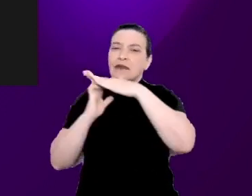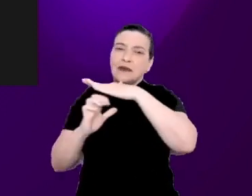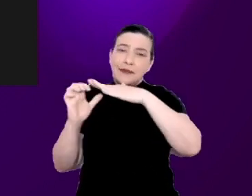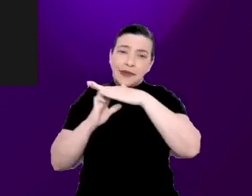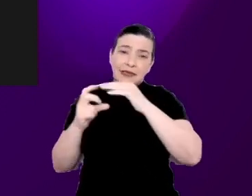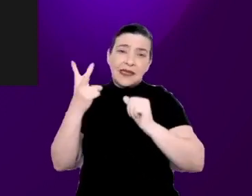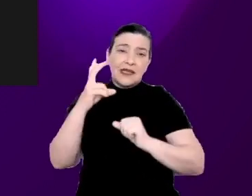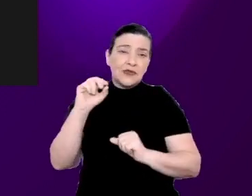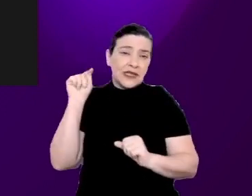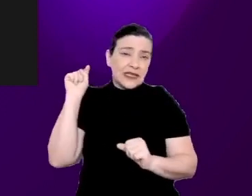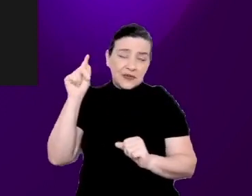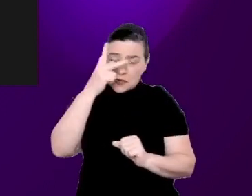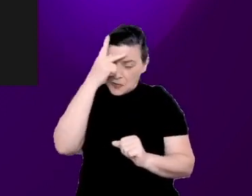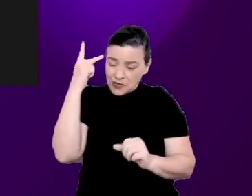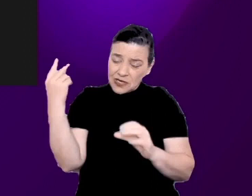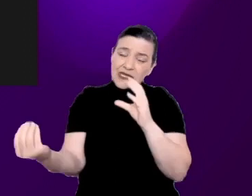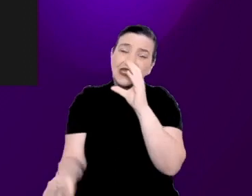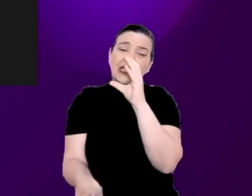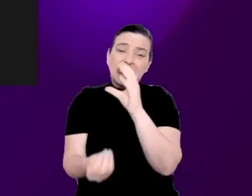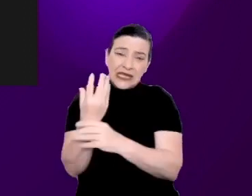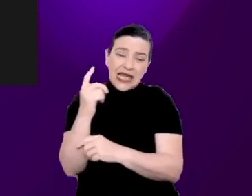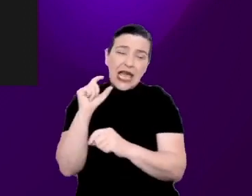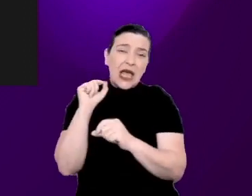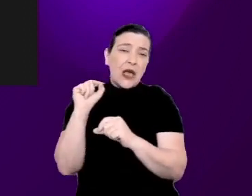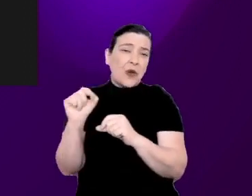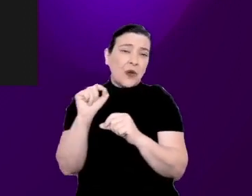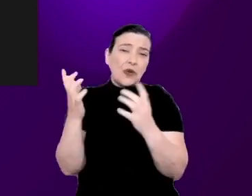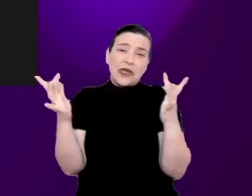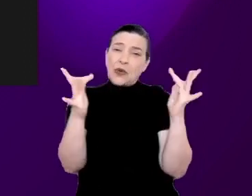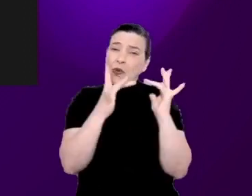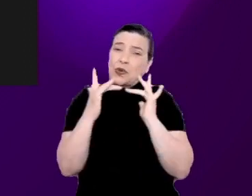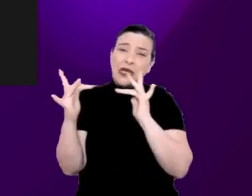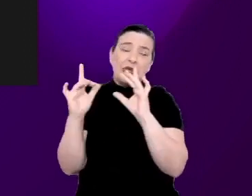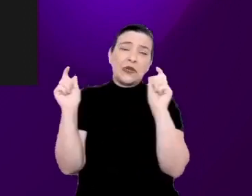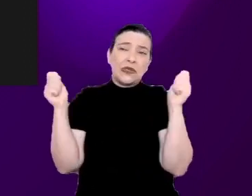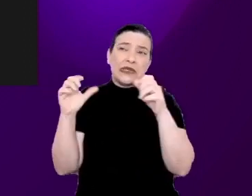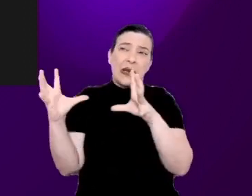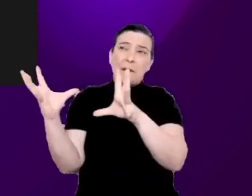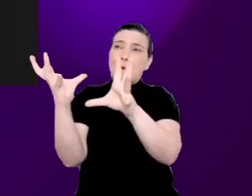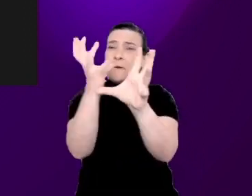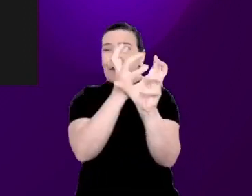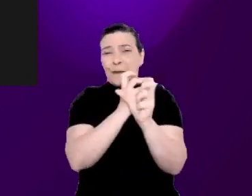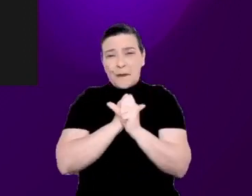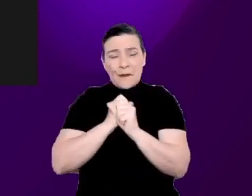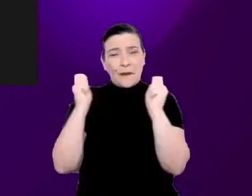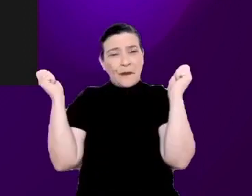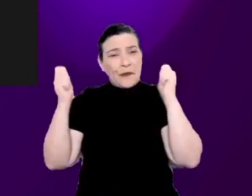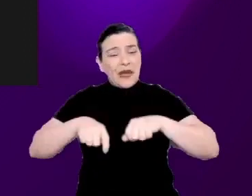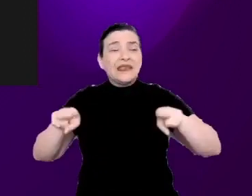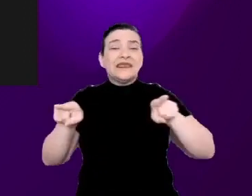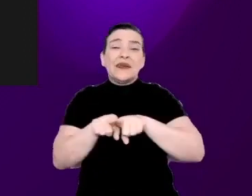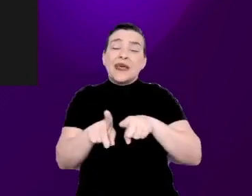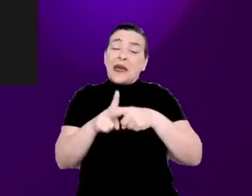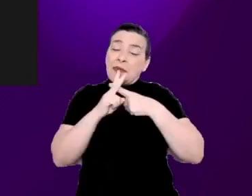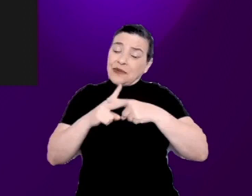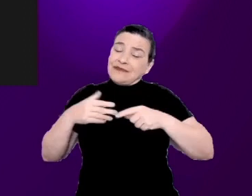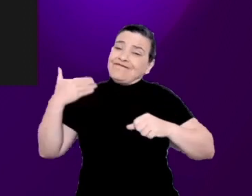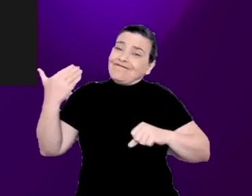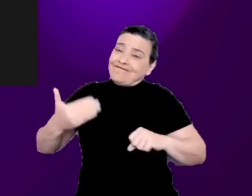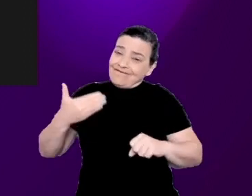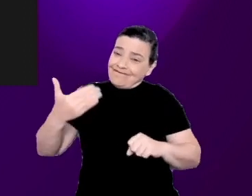mil pessoas para criar um grande conector que junte todas essas bases, e a manutenção disso ao longo do tempo ela